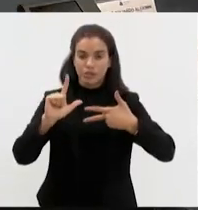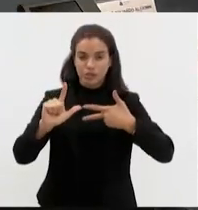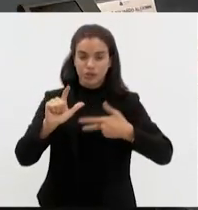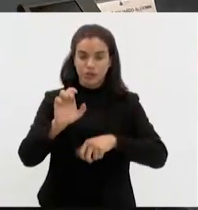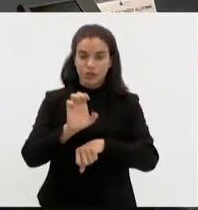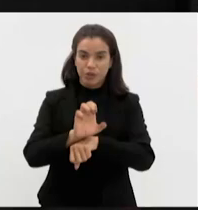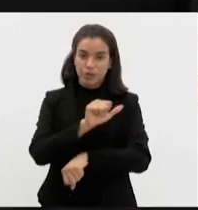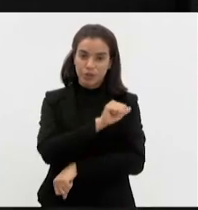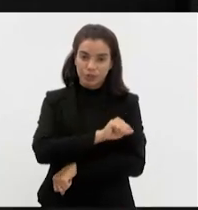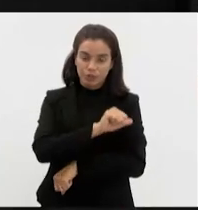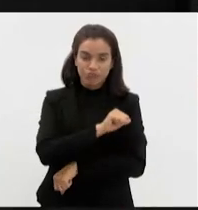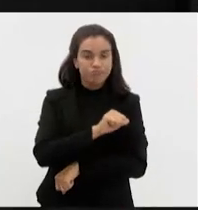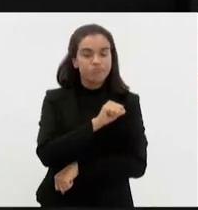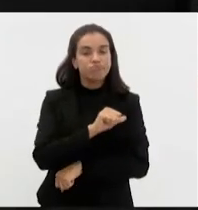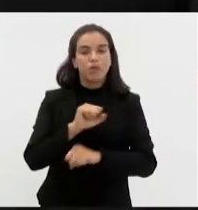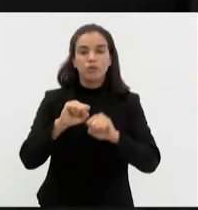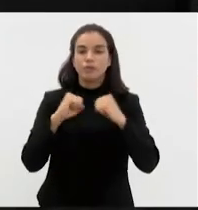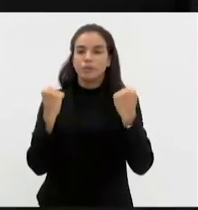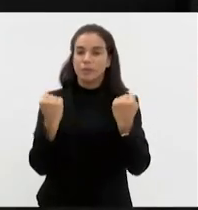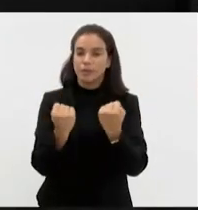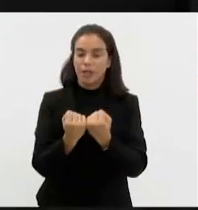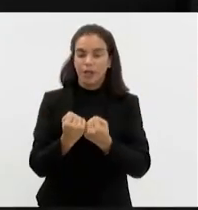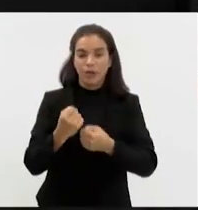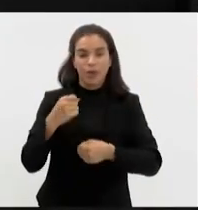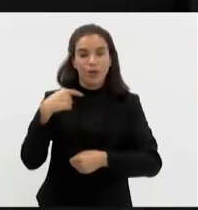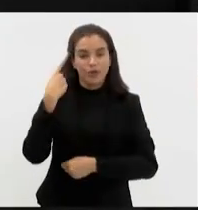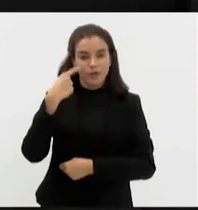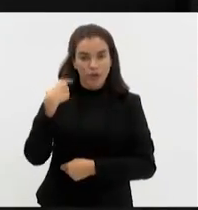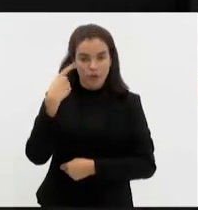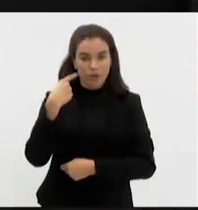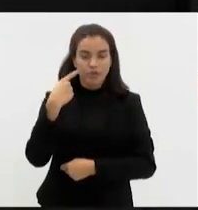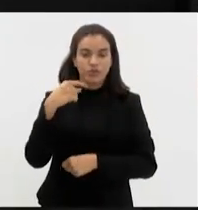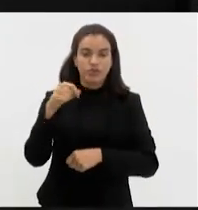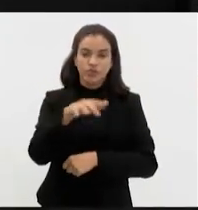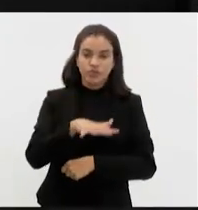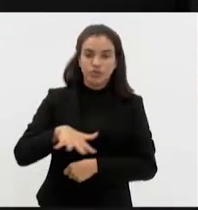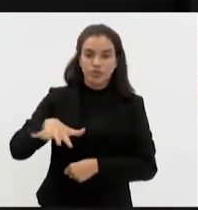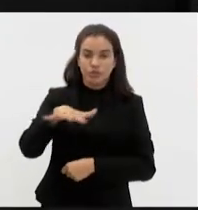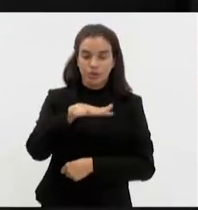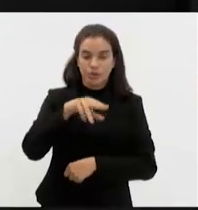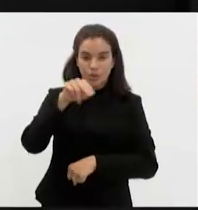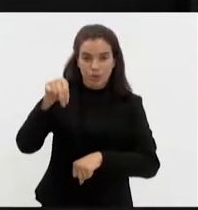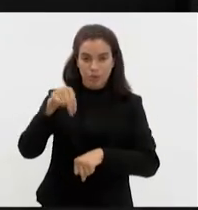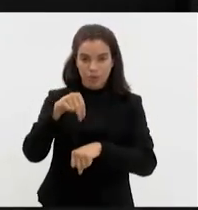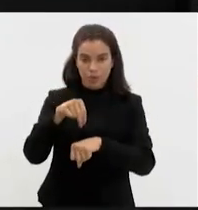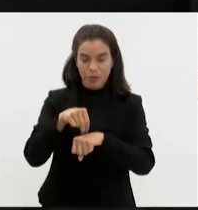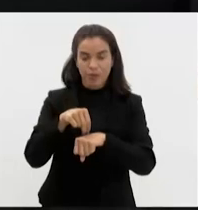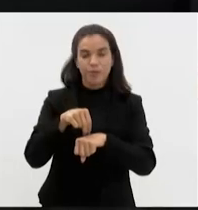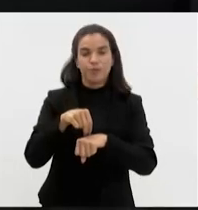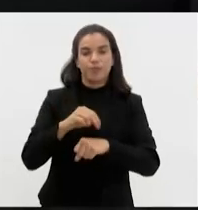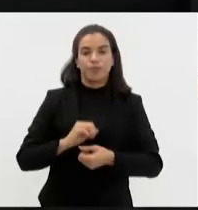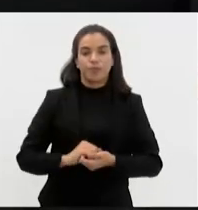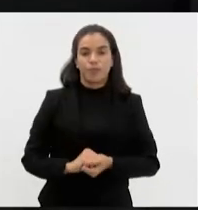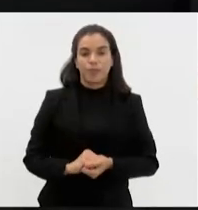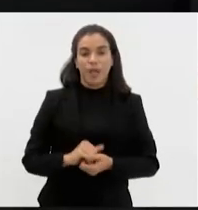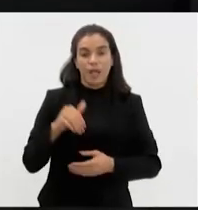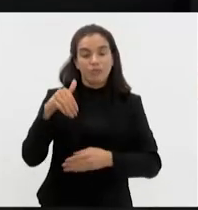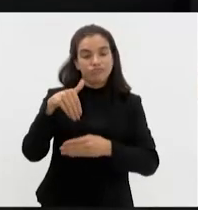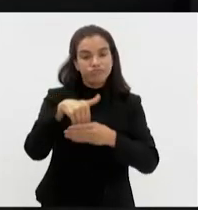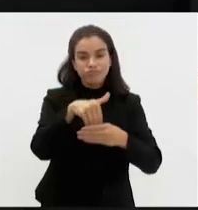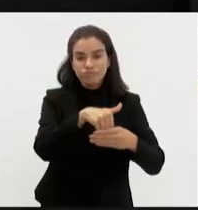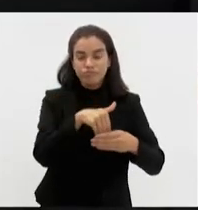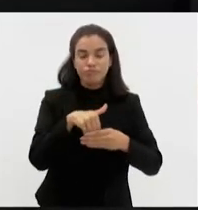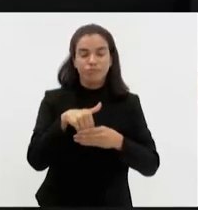para realização do seminário Advocacia Geral da União justiça eleitoral e democracia que tem